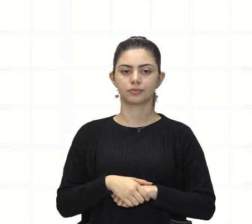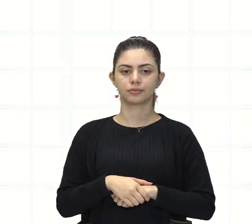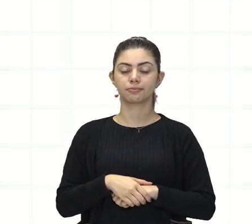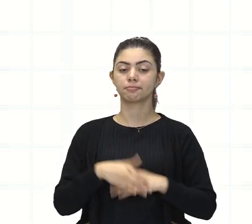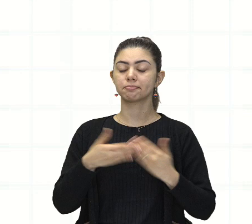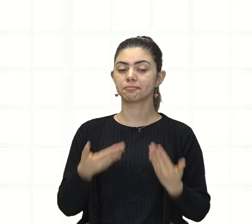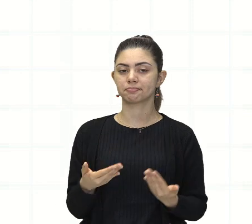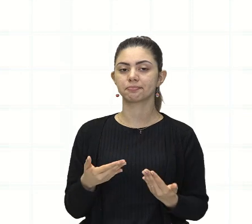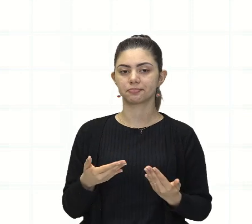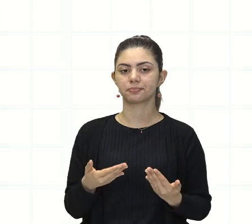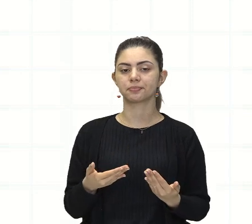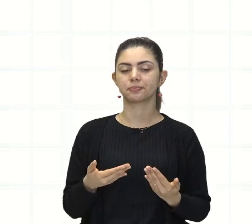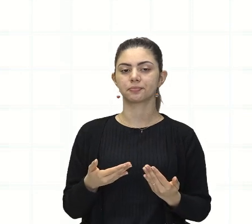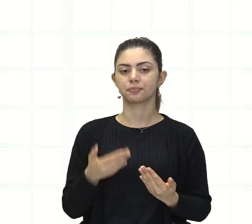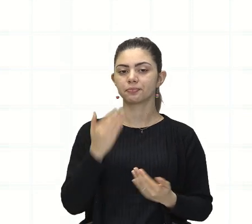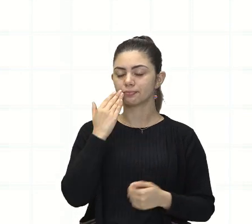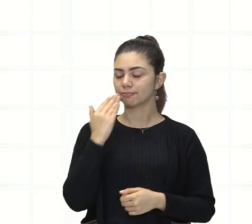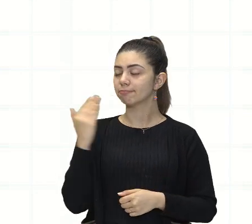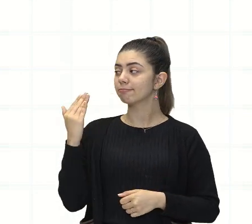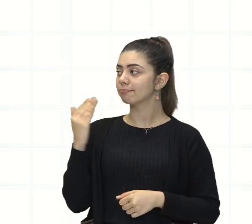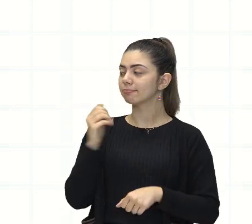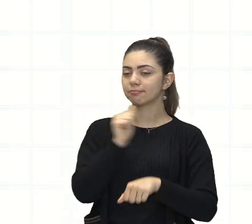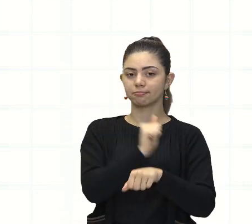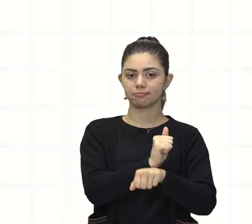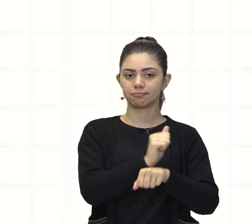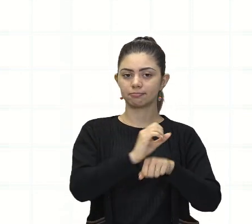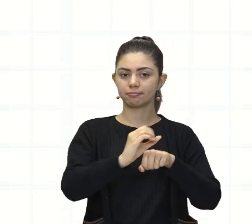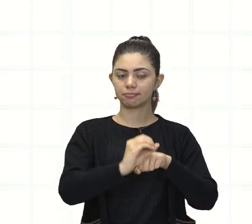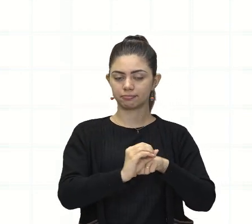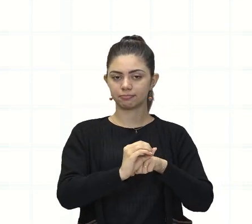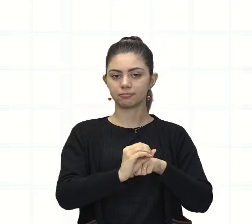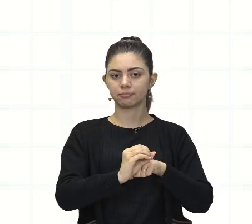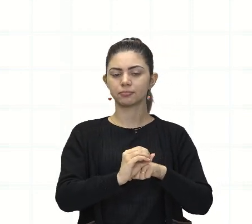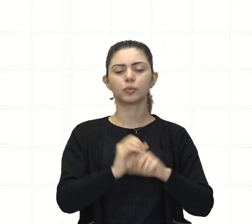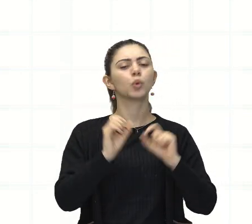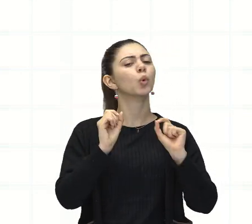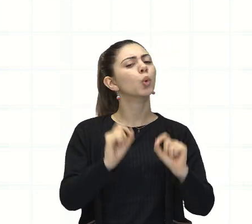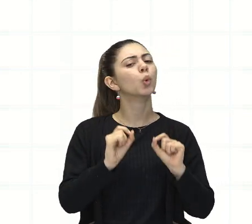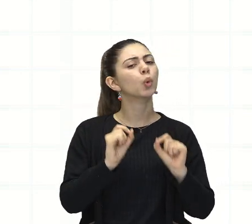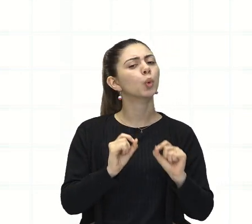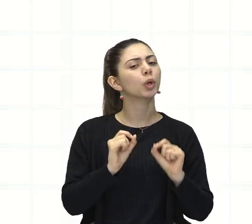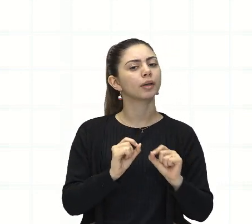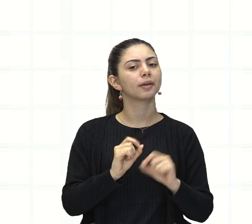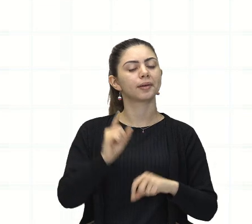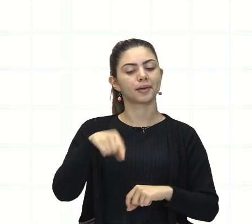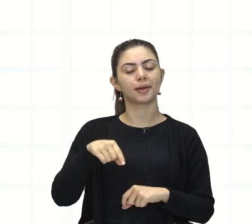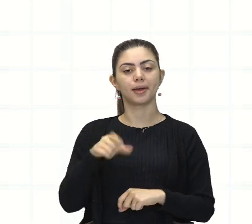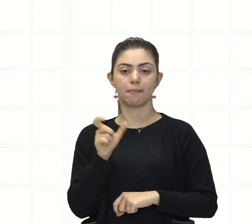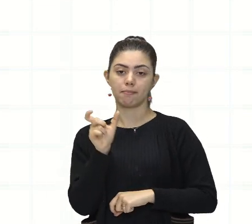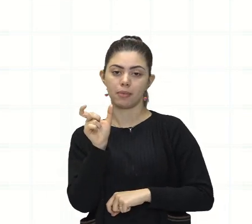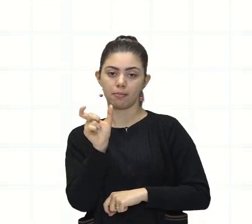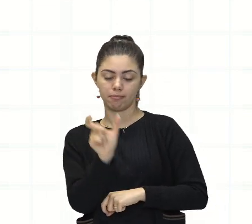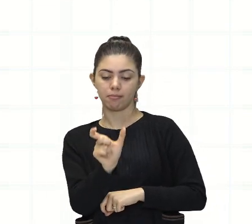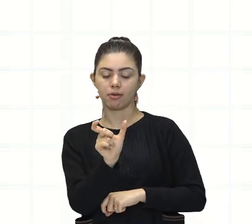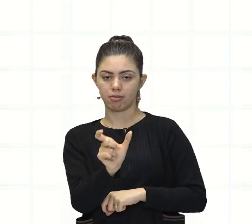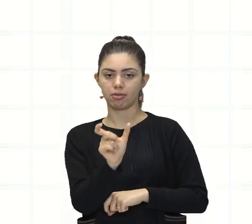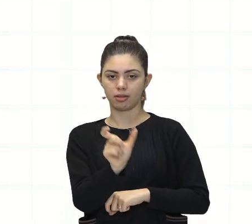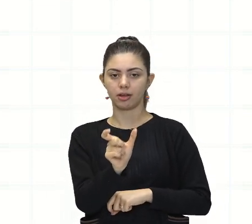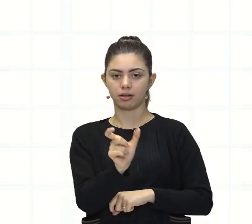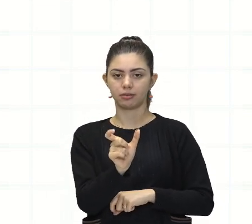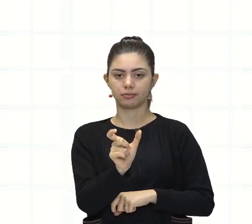O artigo, certo? O artigo é uma